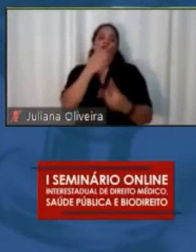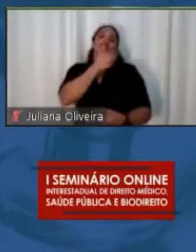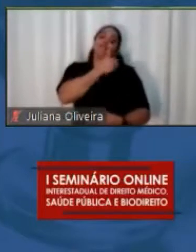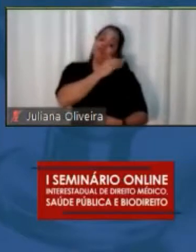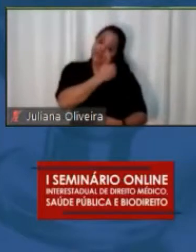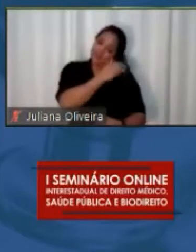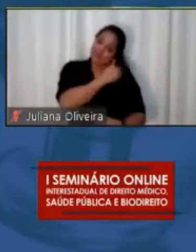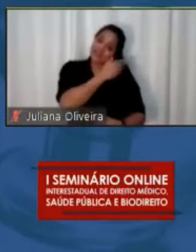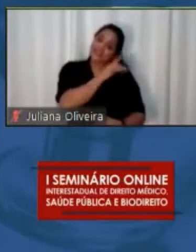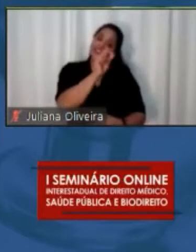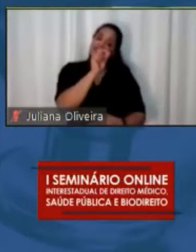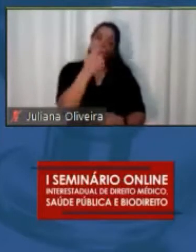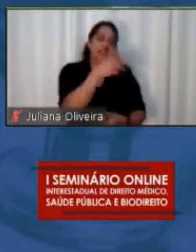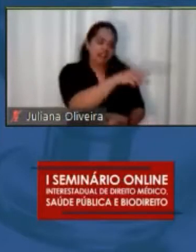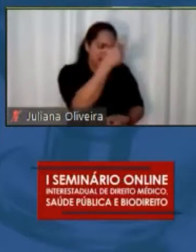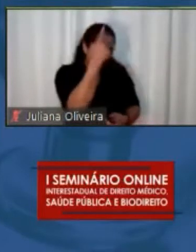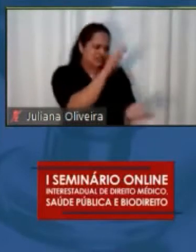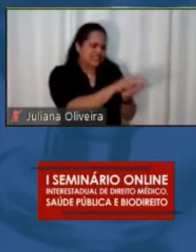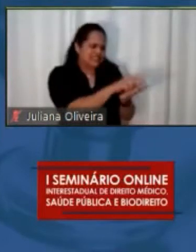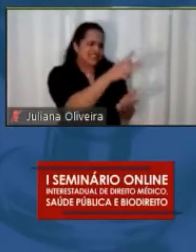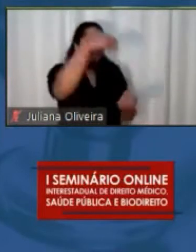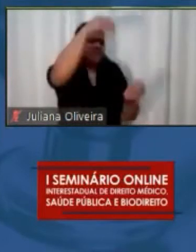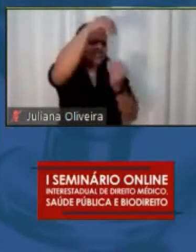tratamento sem sangue é para os pacientes com restrição religiosa.